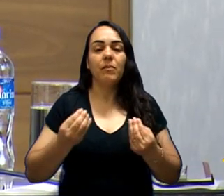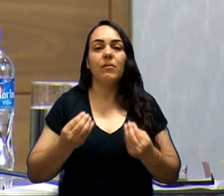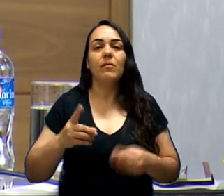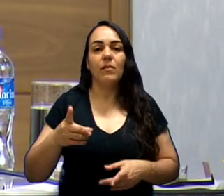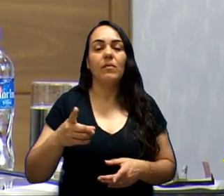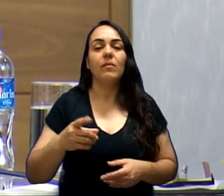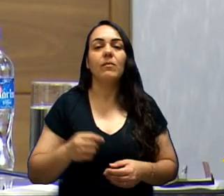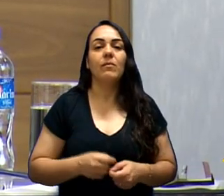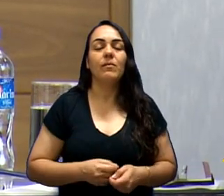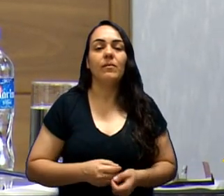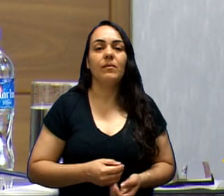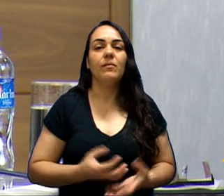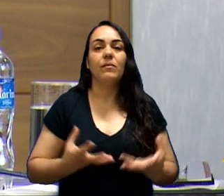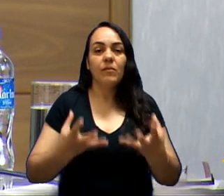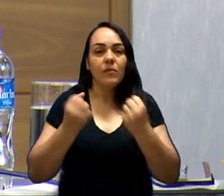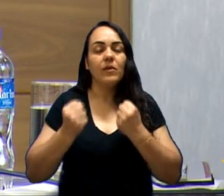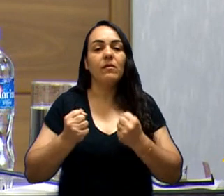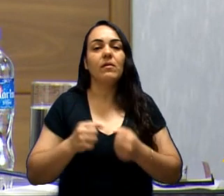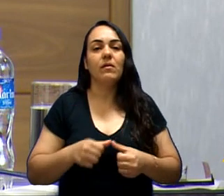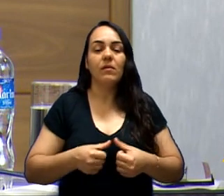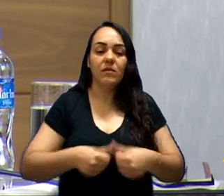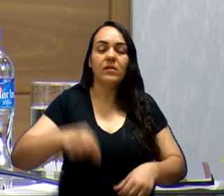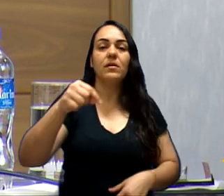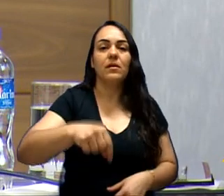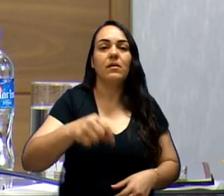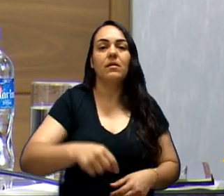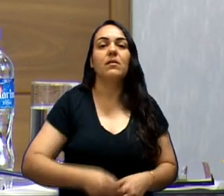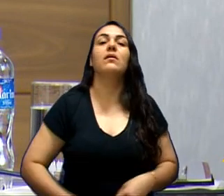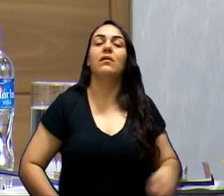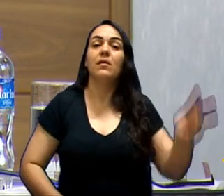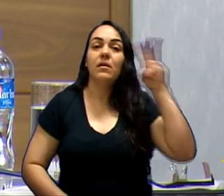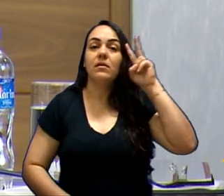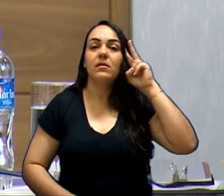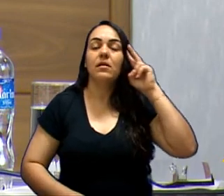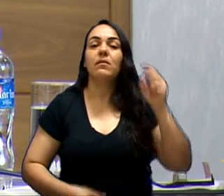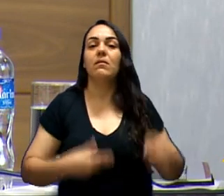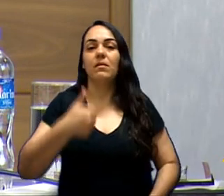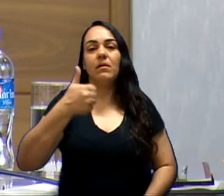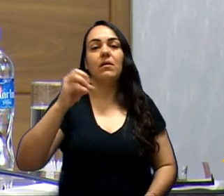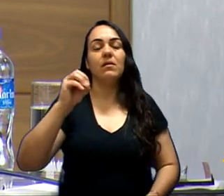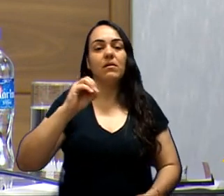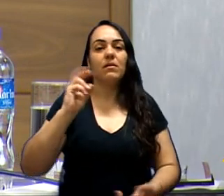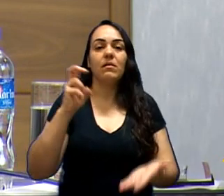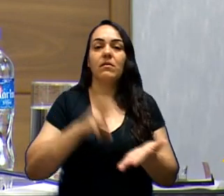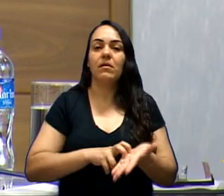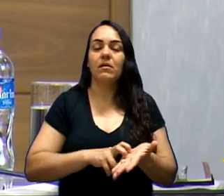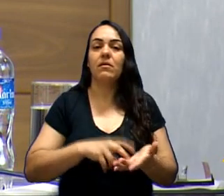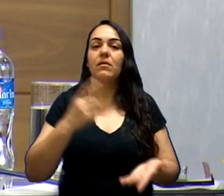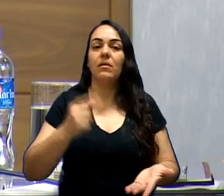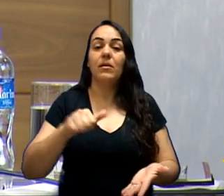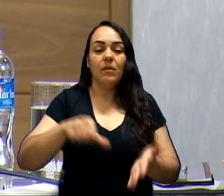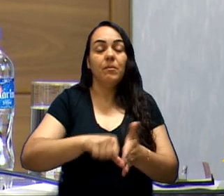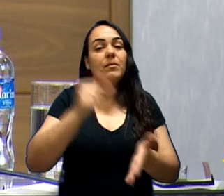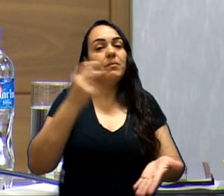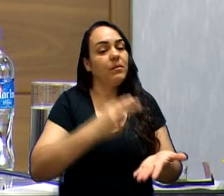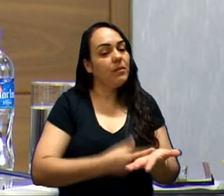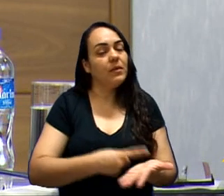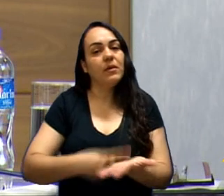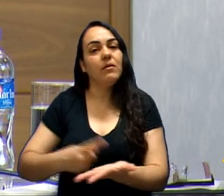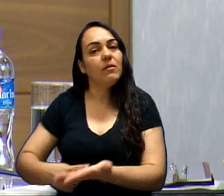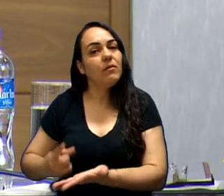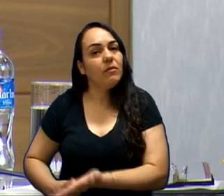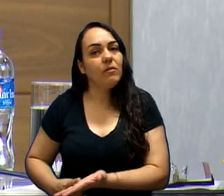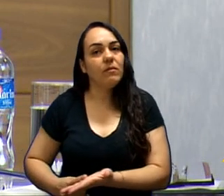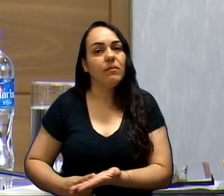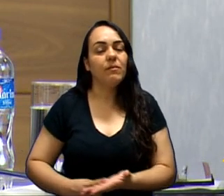senhor autoriza que eles estejam aqui na próxima segunda-feira às 10 horas? Primeiramente, num convite.